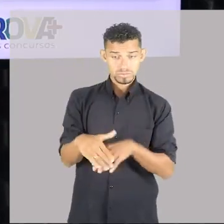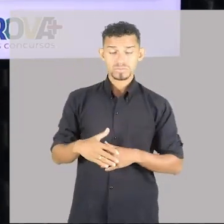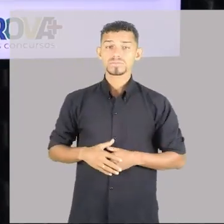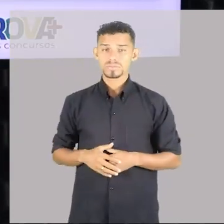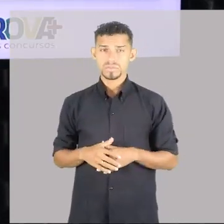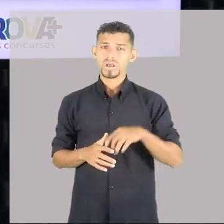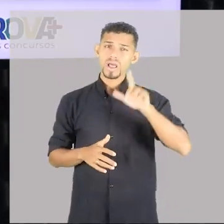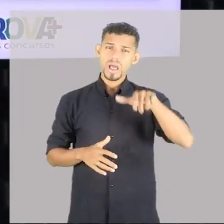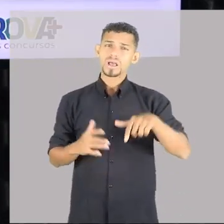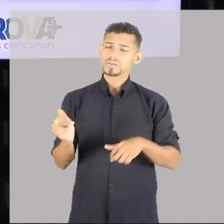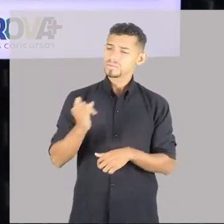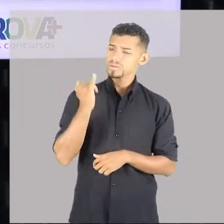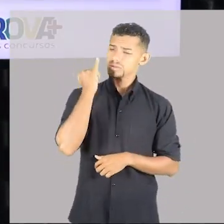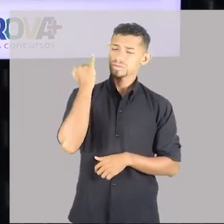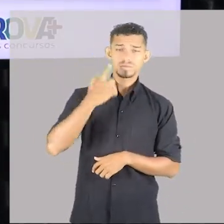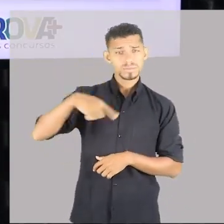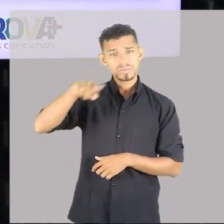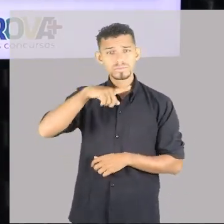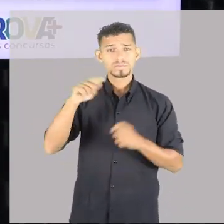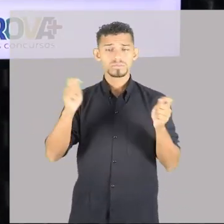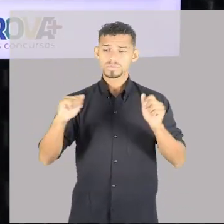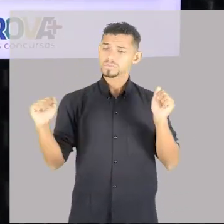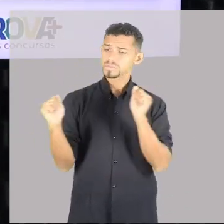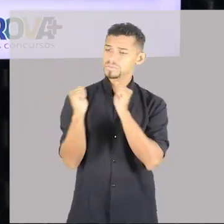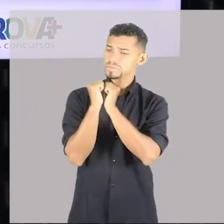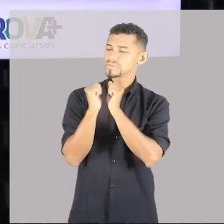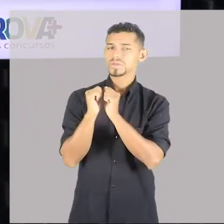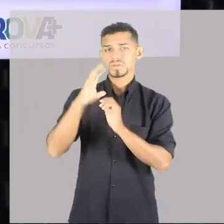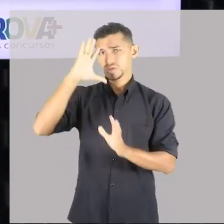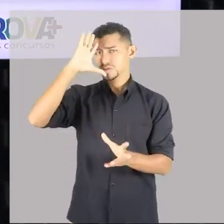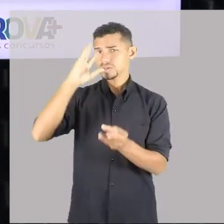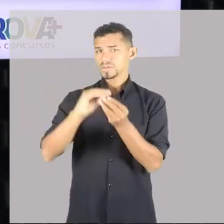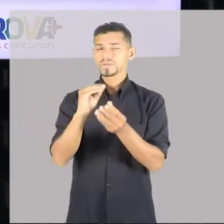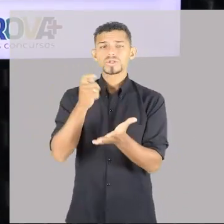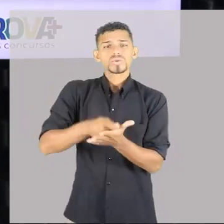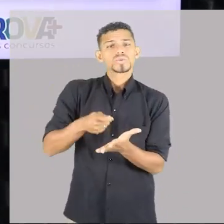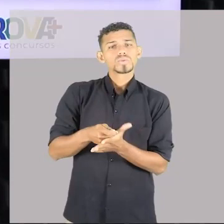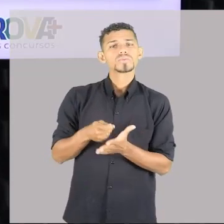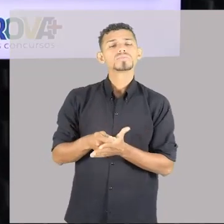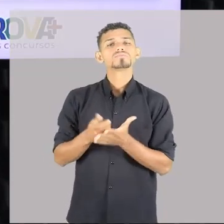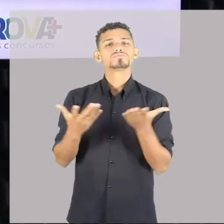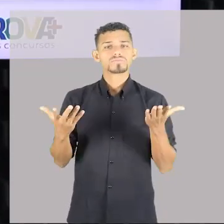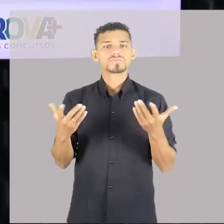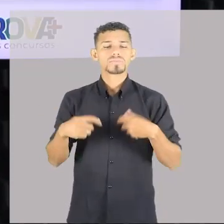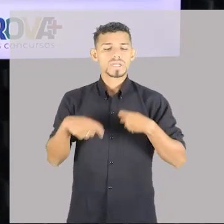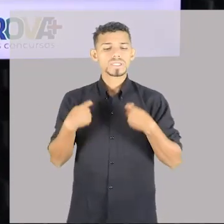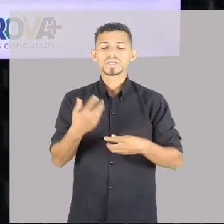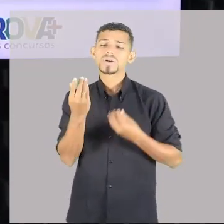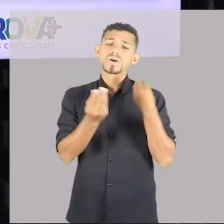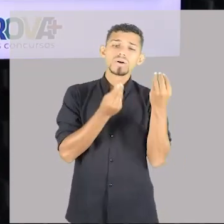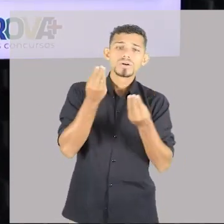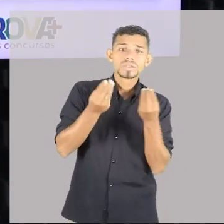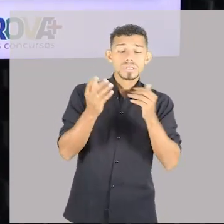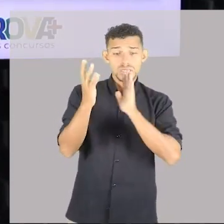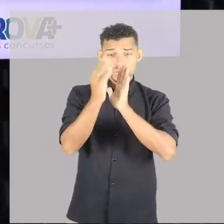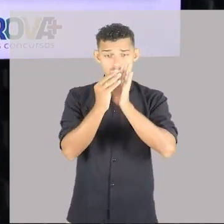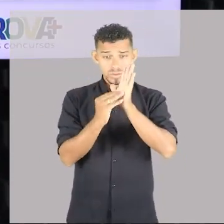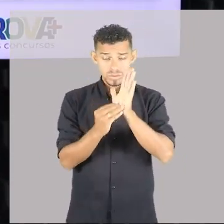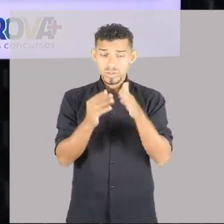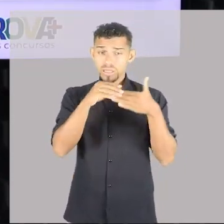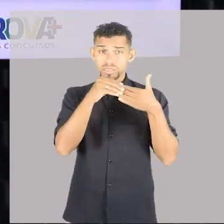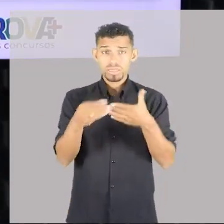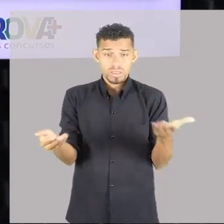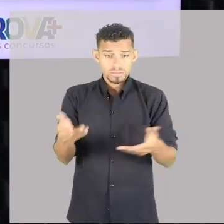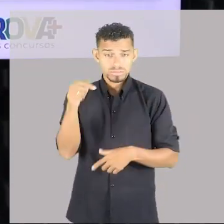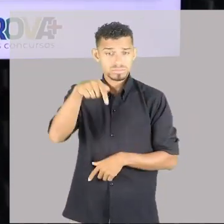é importante para que você se familiarize com o formato de cobrança, se familiarize de que forma que esse conteúdo que a gente traz